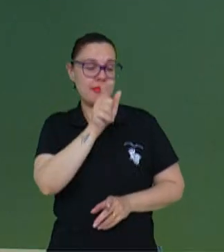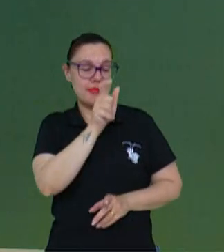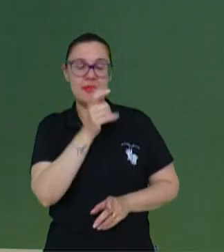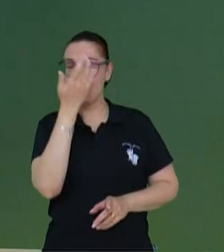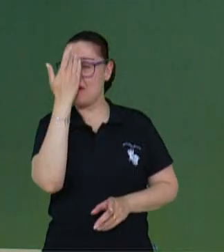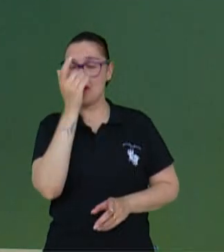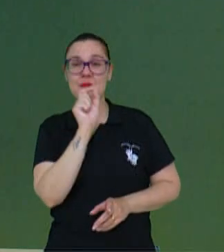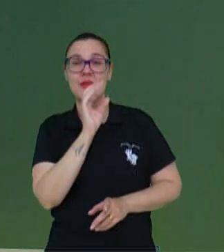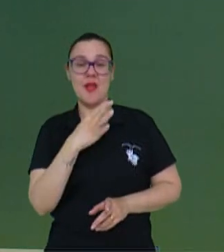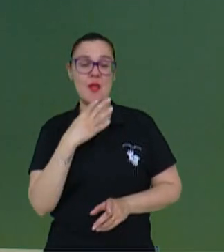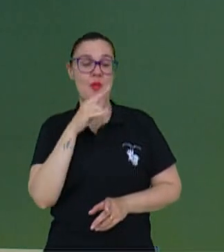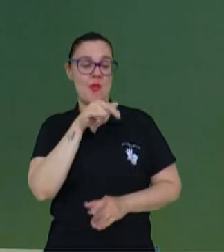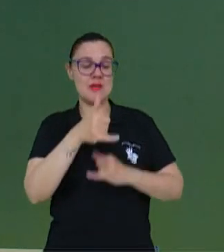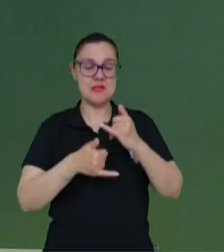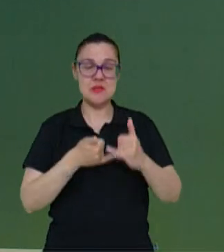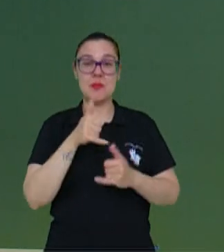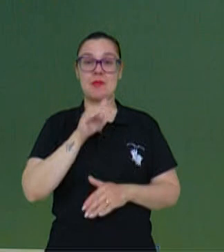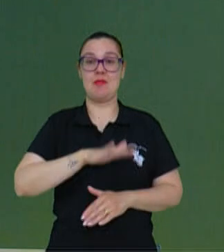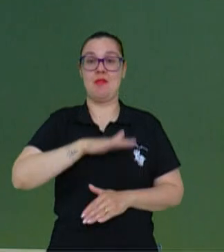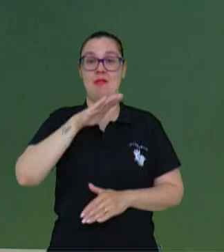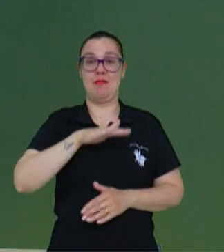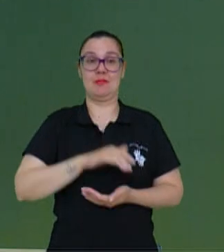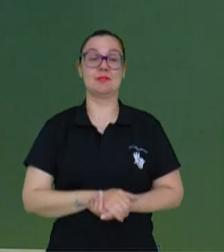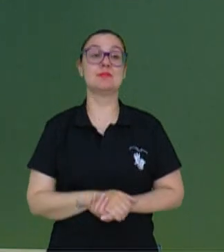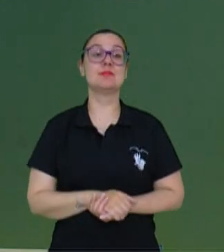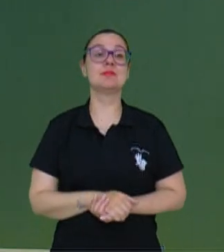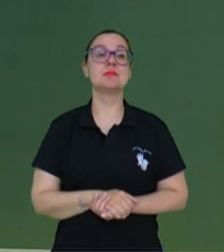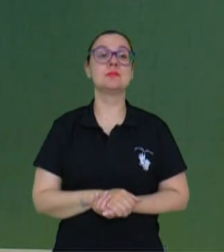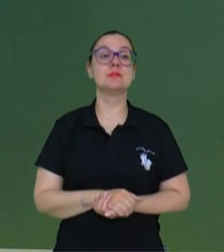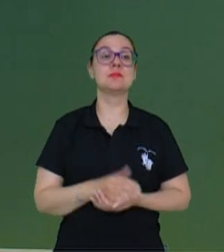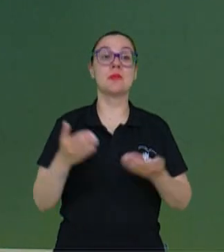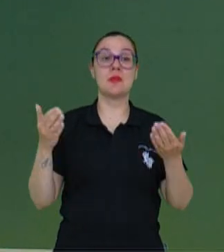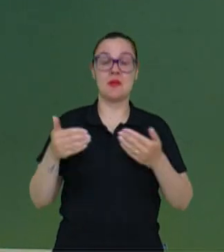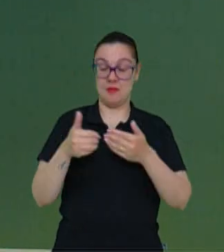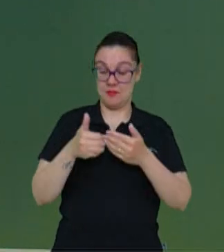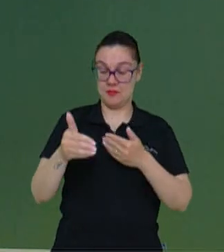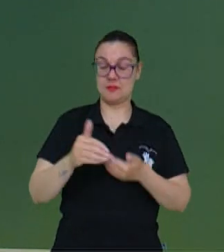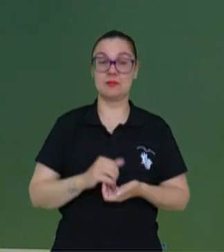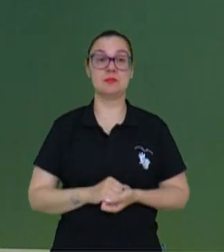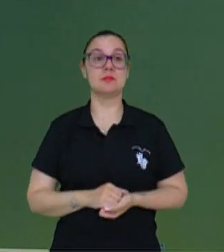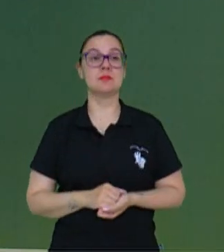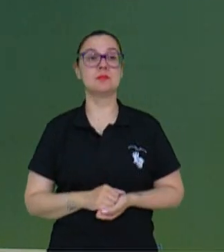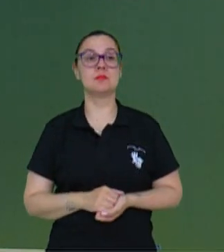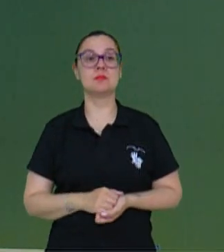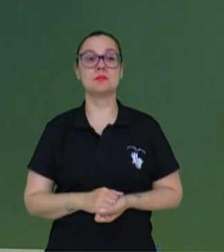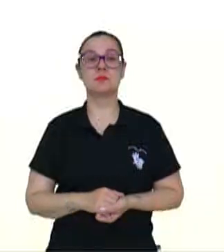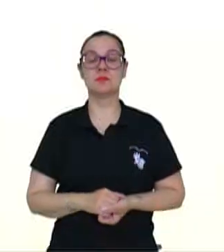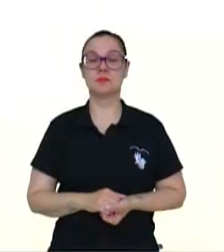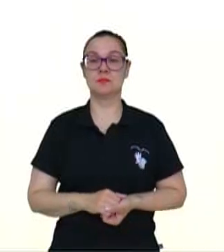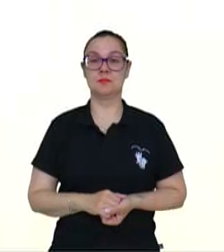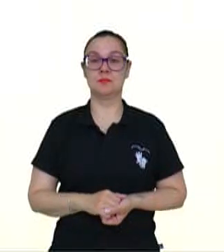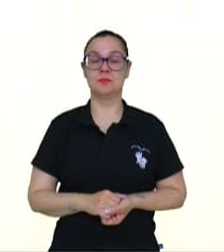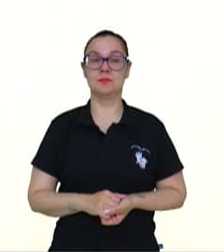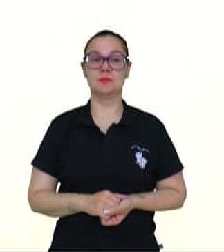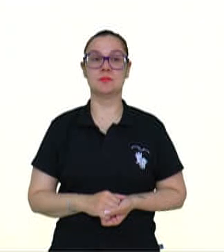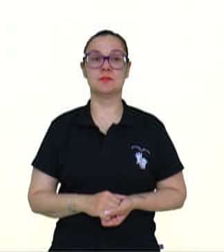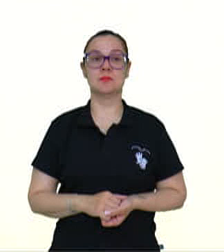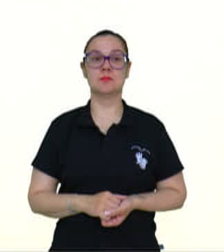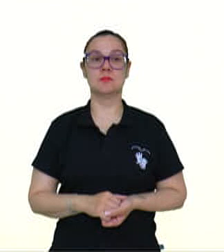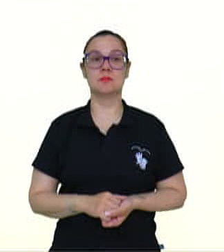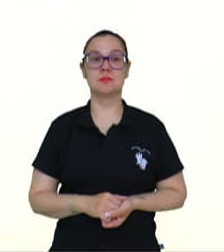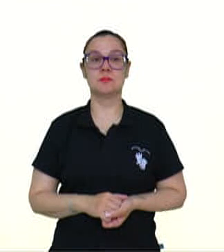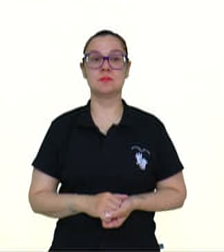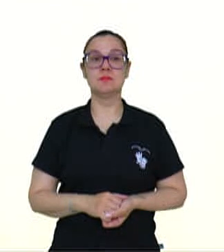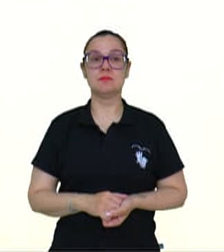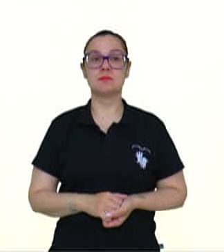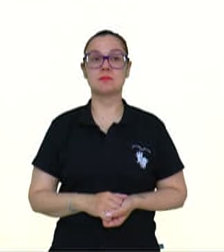porque ela não conhece aquele objeto. Então, a ver, as falhas em la comunicação são obstáculos